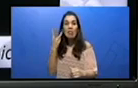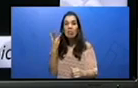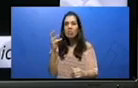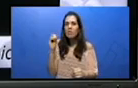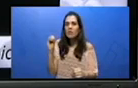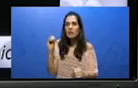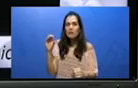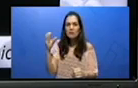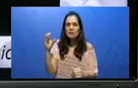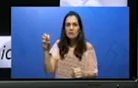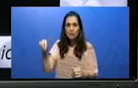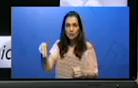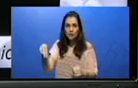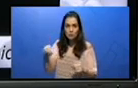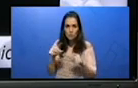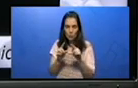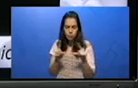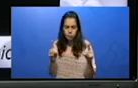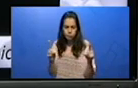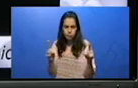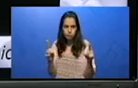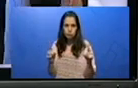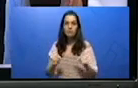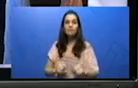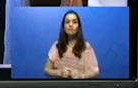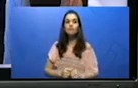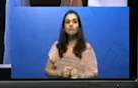tamanho aproximado de uma régua.